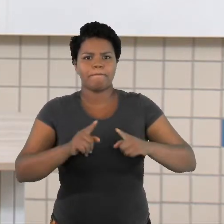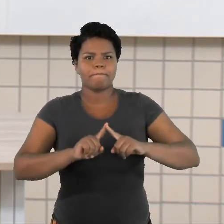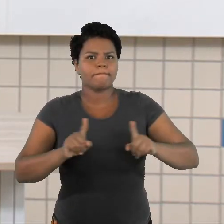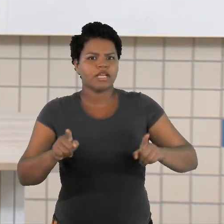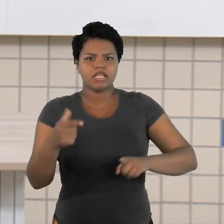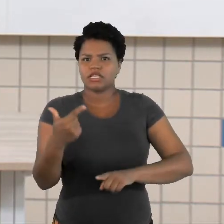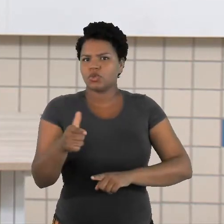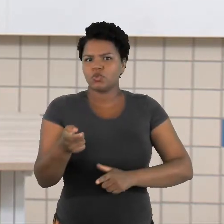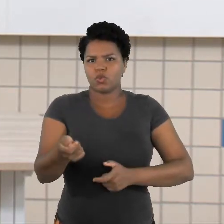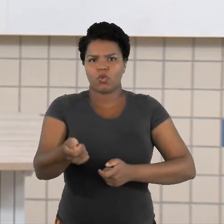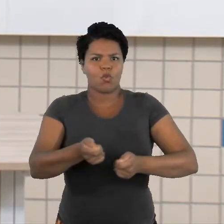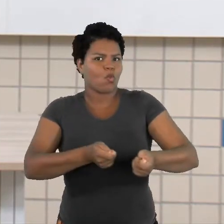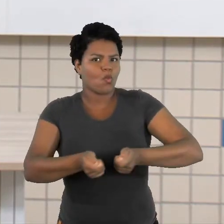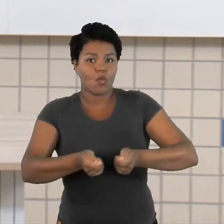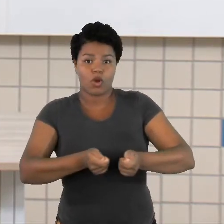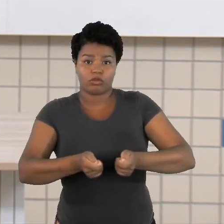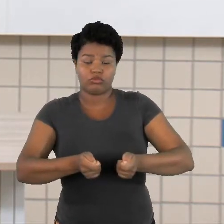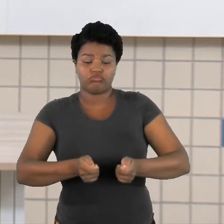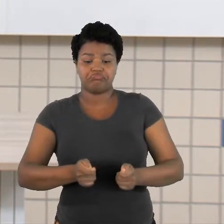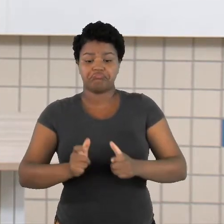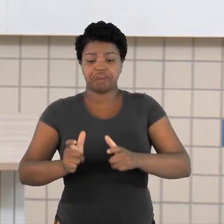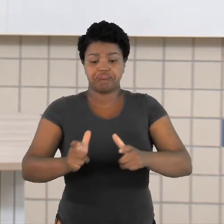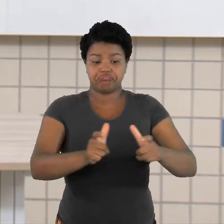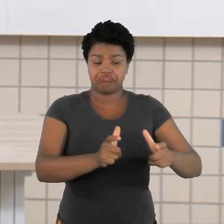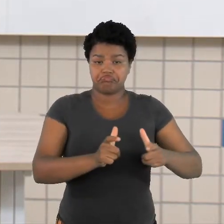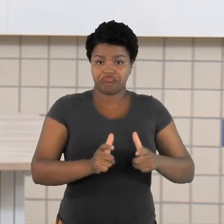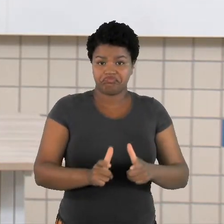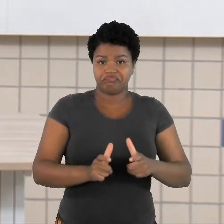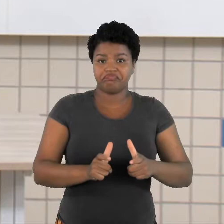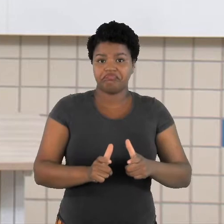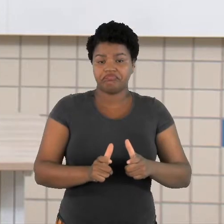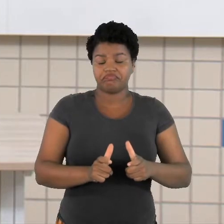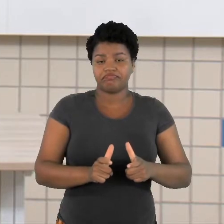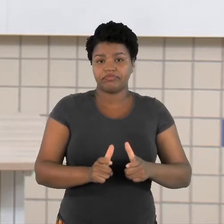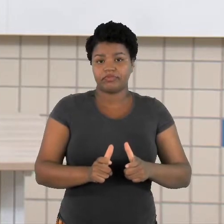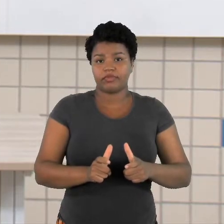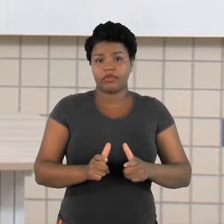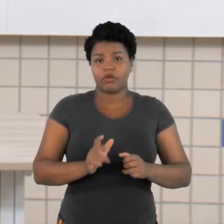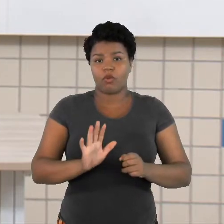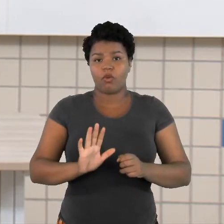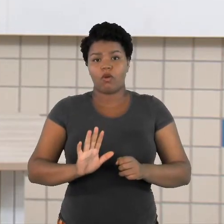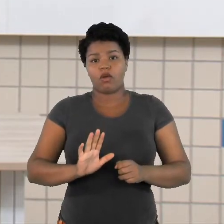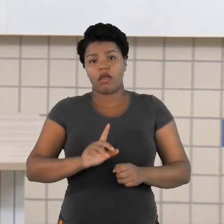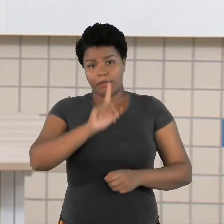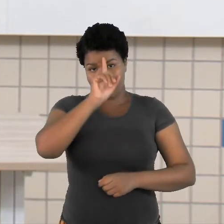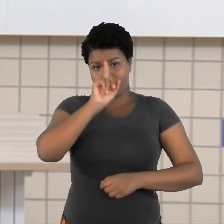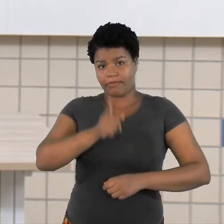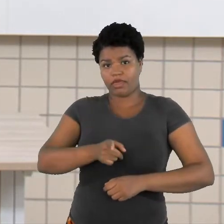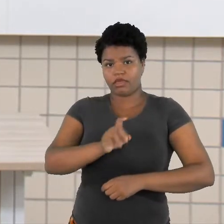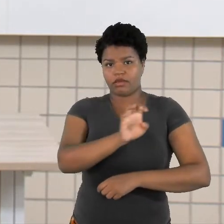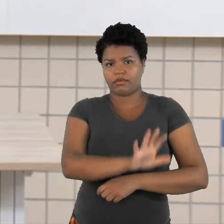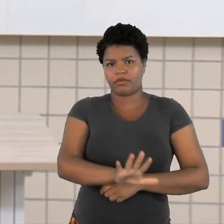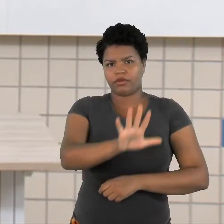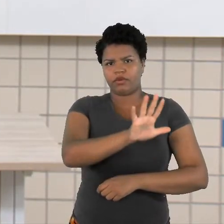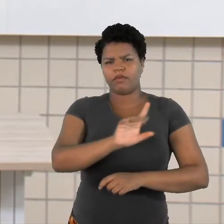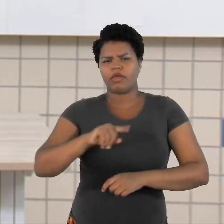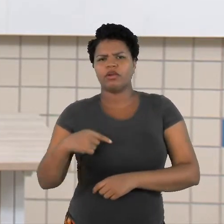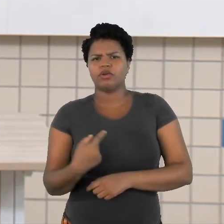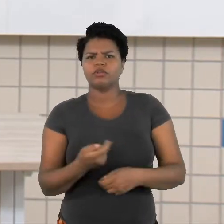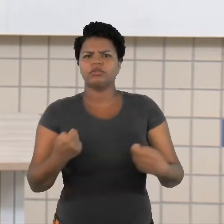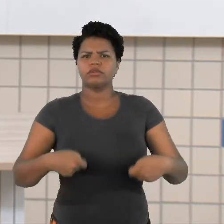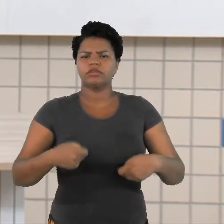um controle local imposto pela Europa. O que nós precisamos agora